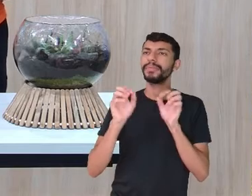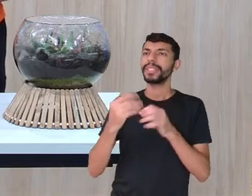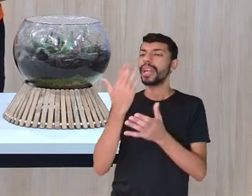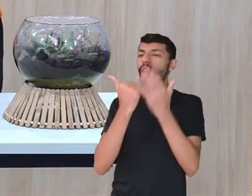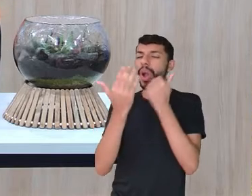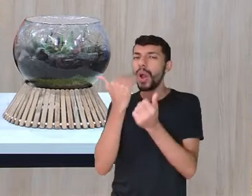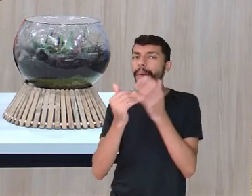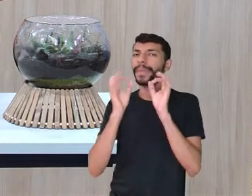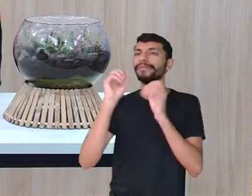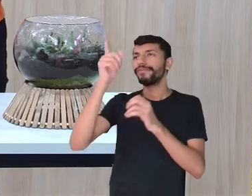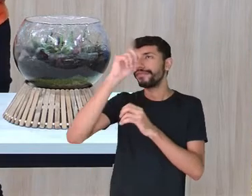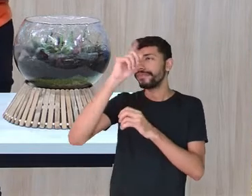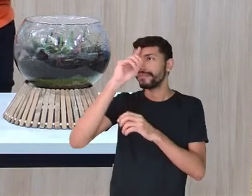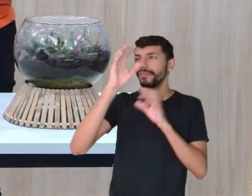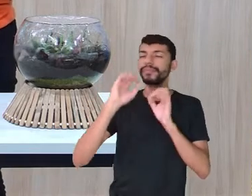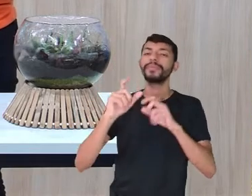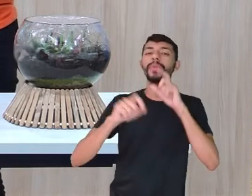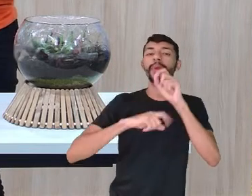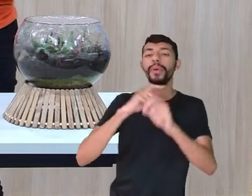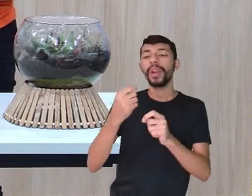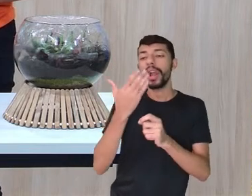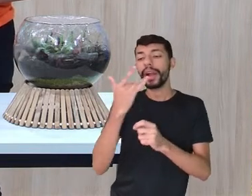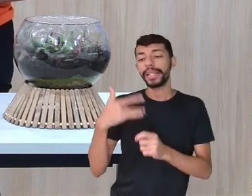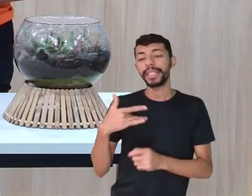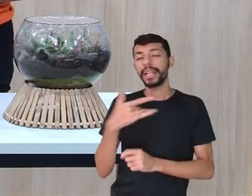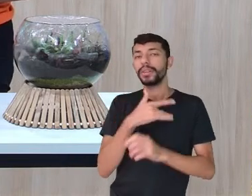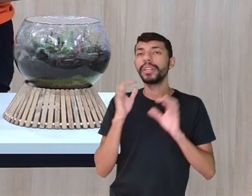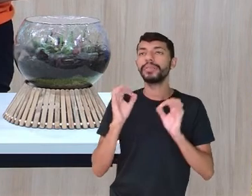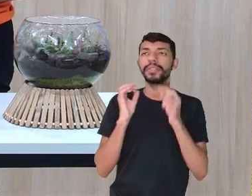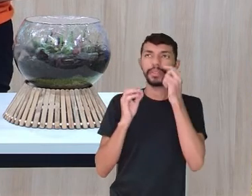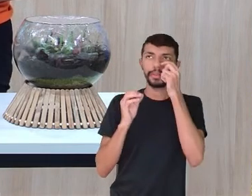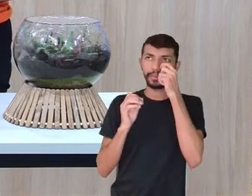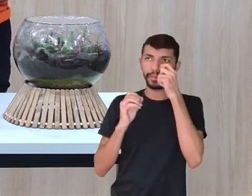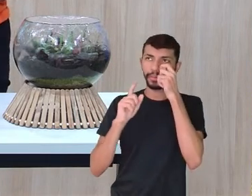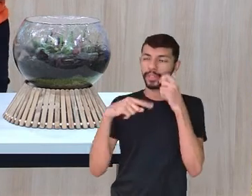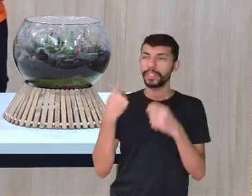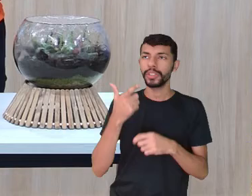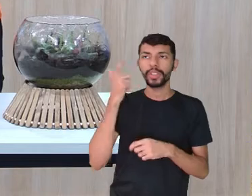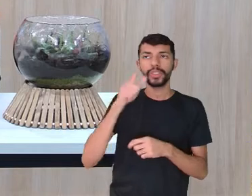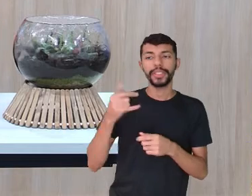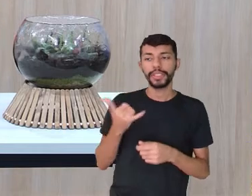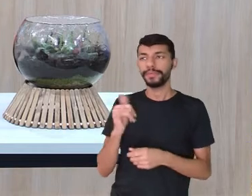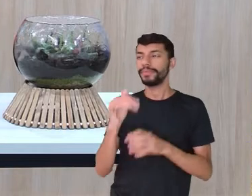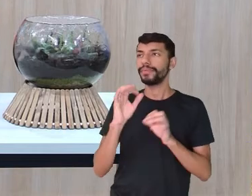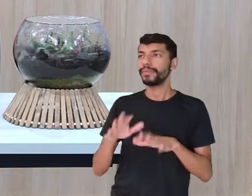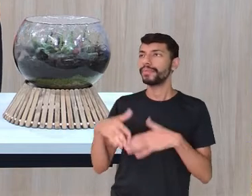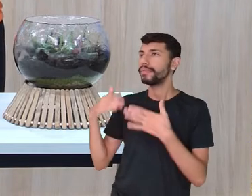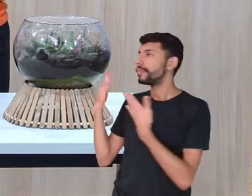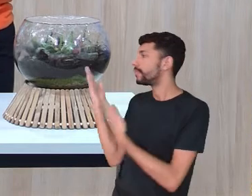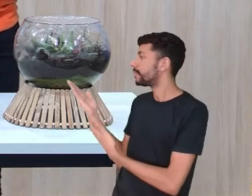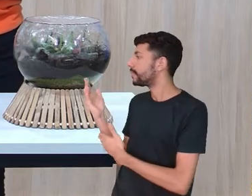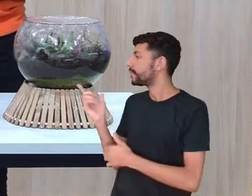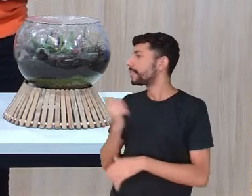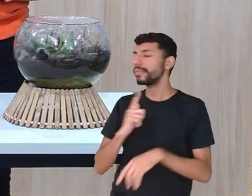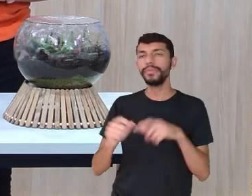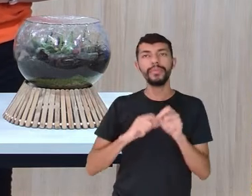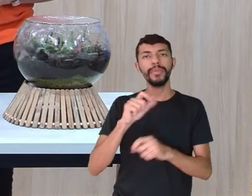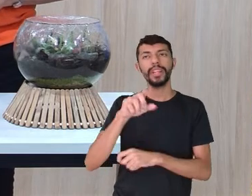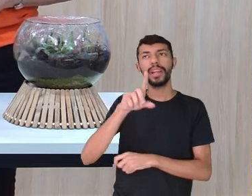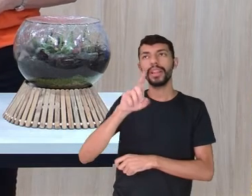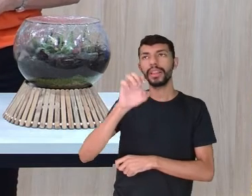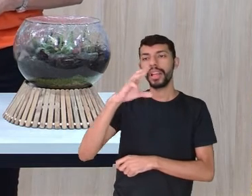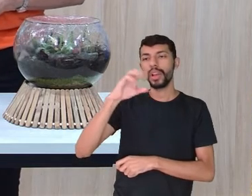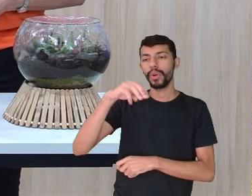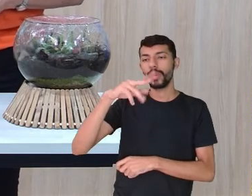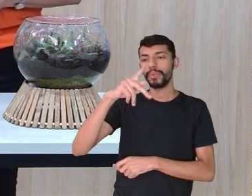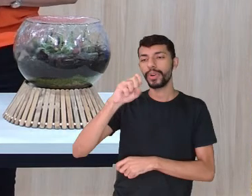alimentação também, procurar uma alimentação saudável, né? Que possa nos trazer energia. E nós temos os seres